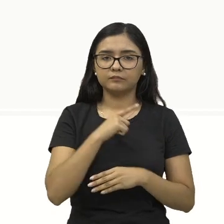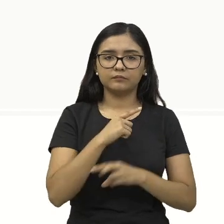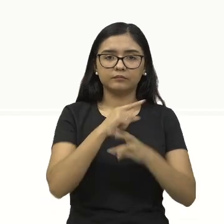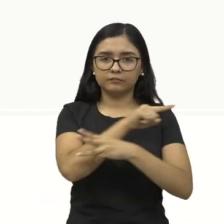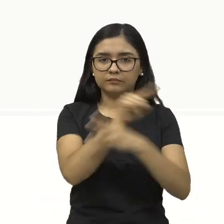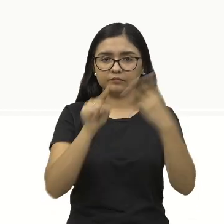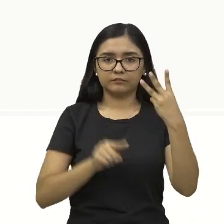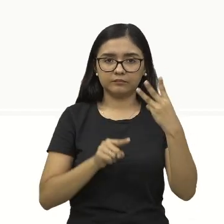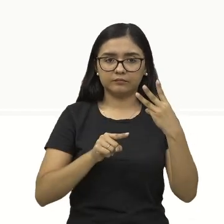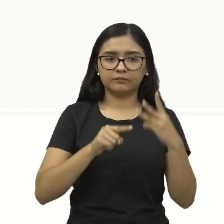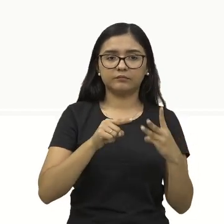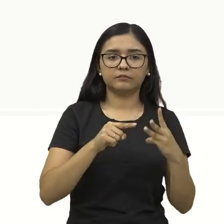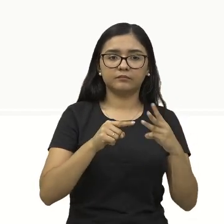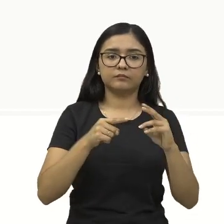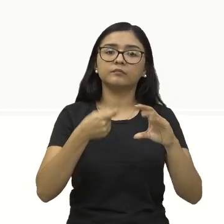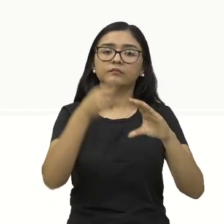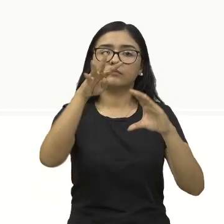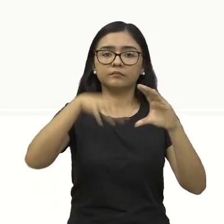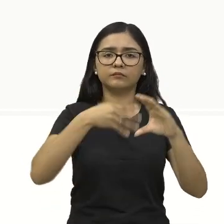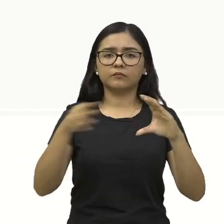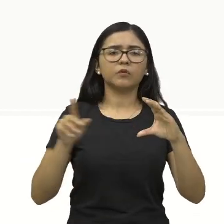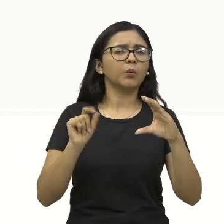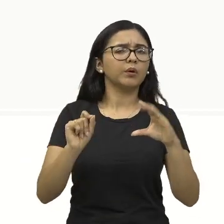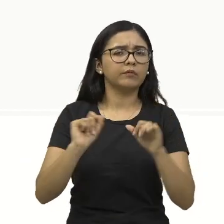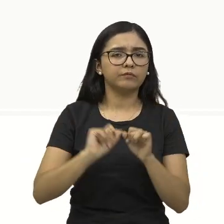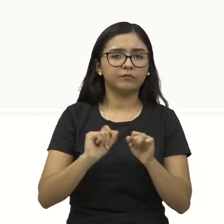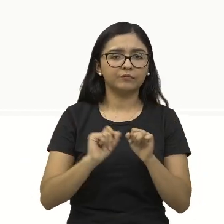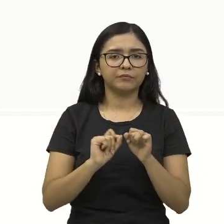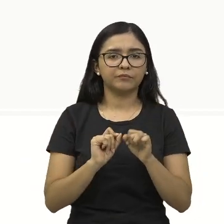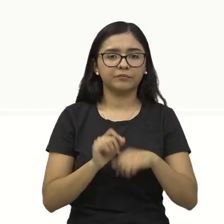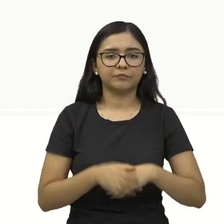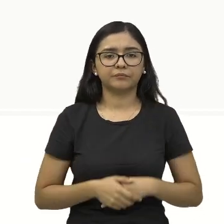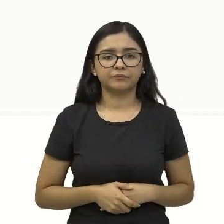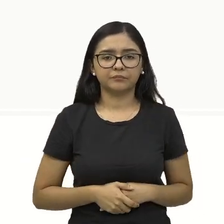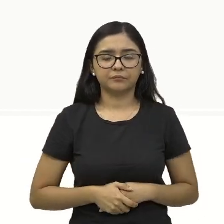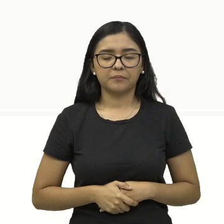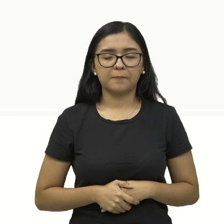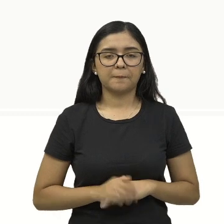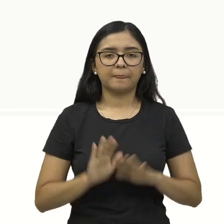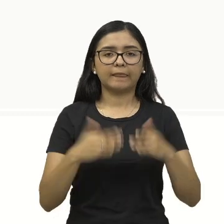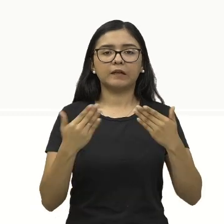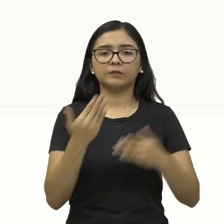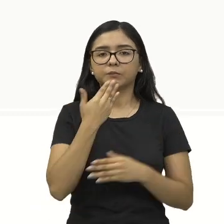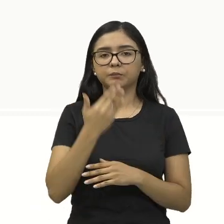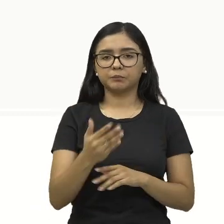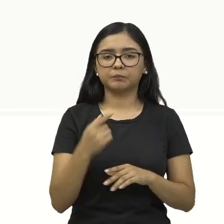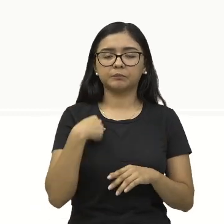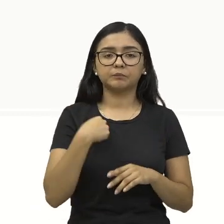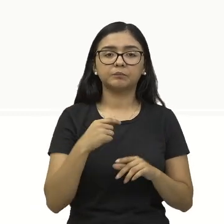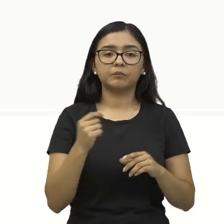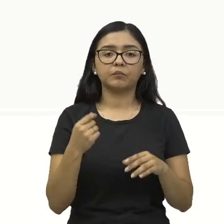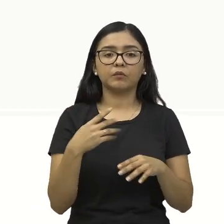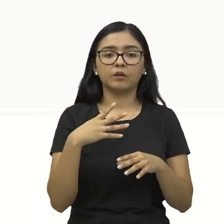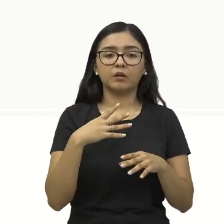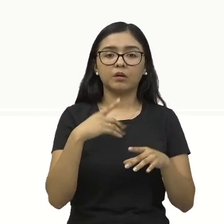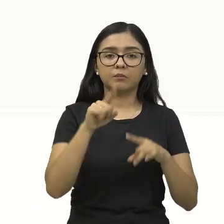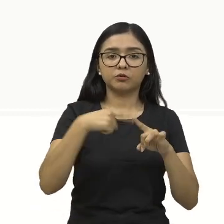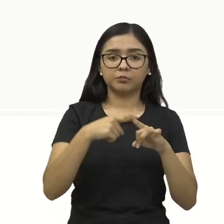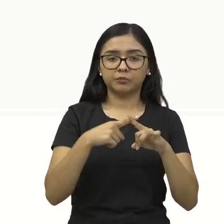matrizes. O que ele quer que a gente faça? Ele quer que a gente